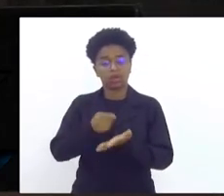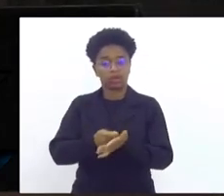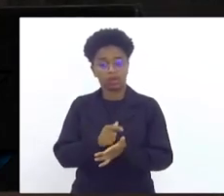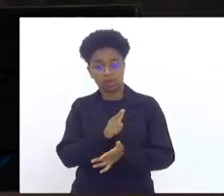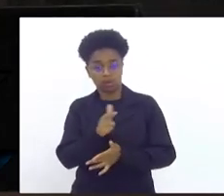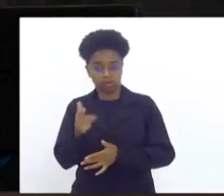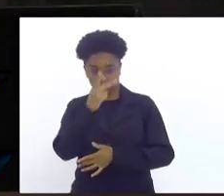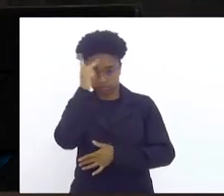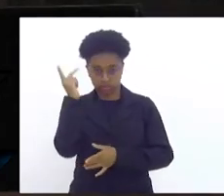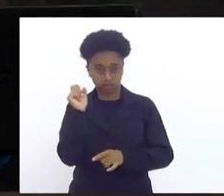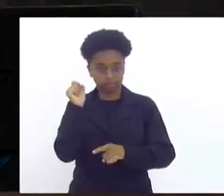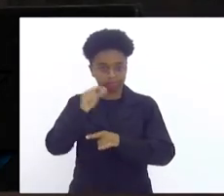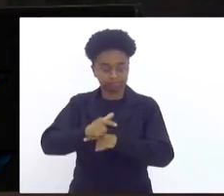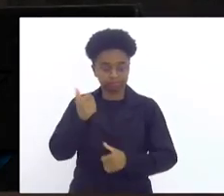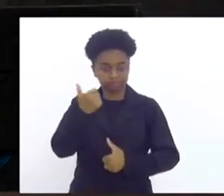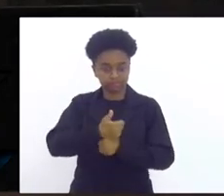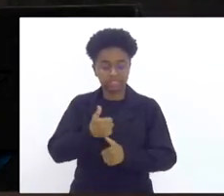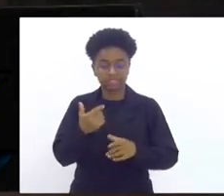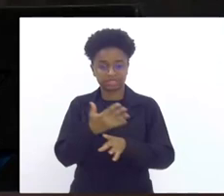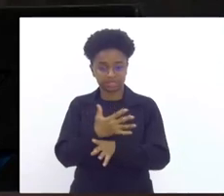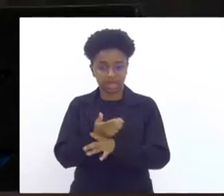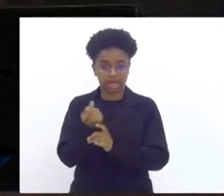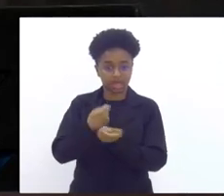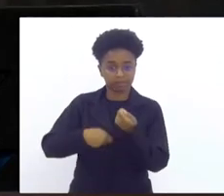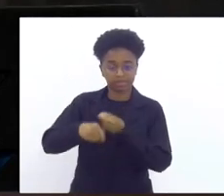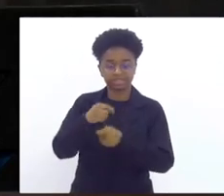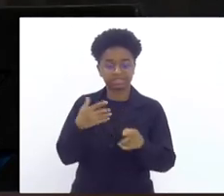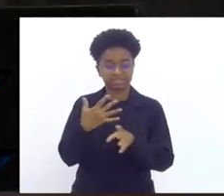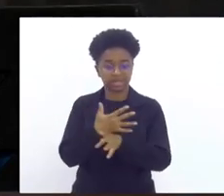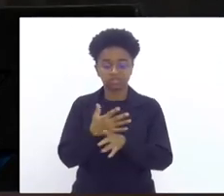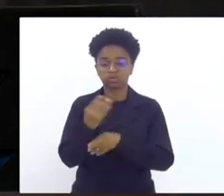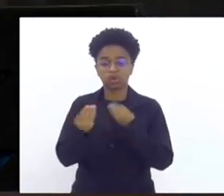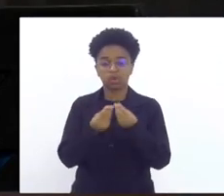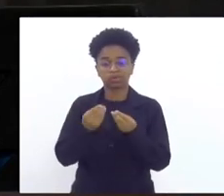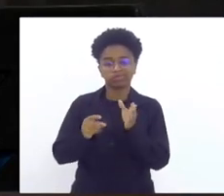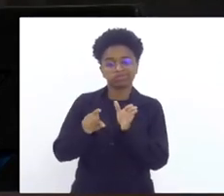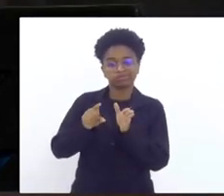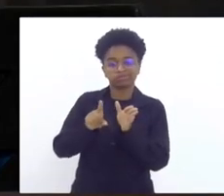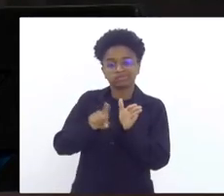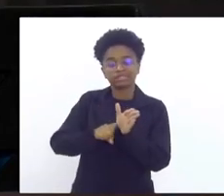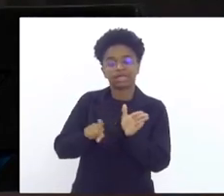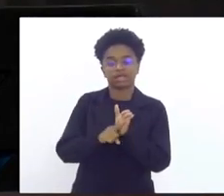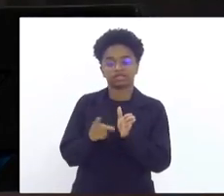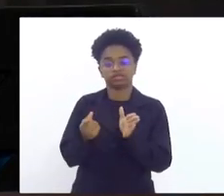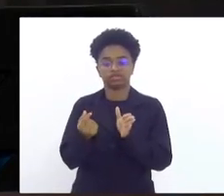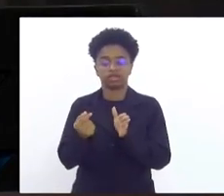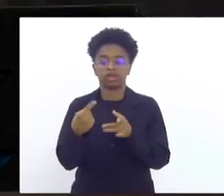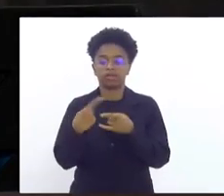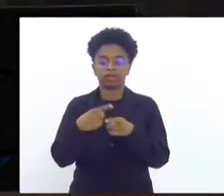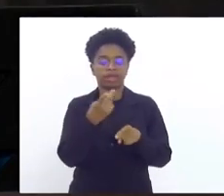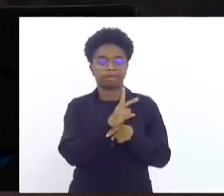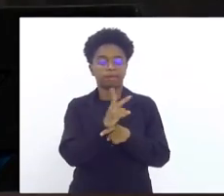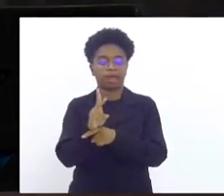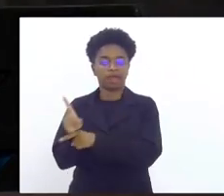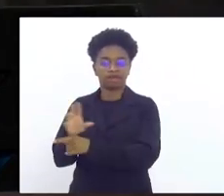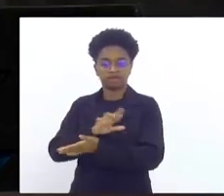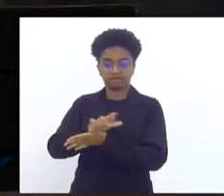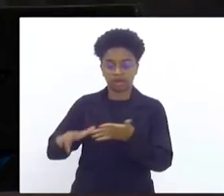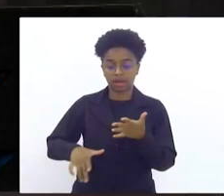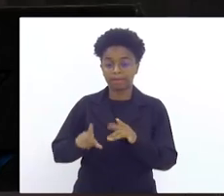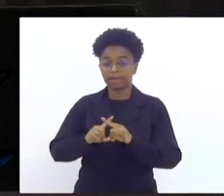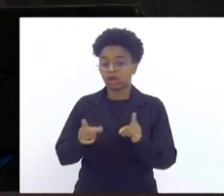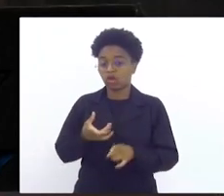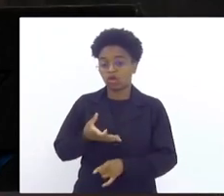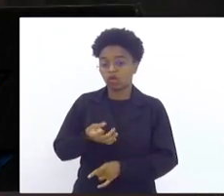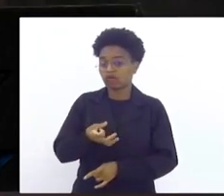dessa cidade administra a cidade do Rio de Janeiro no vermelho vem contraindo empréstimos e é tão covarde